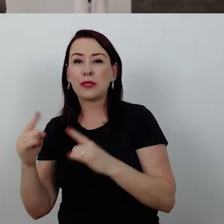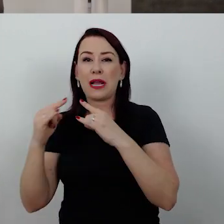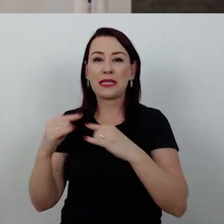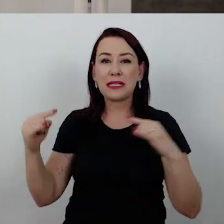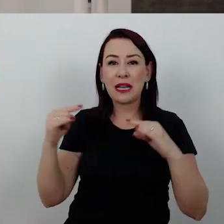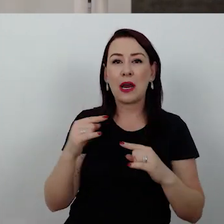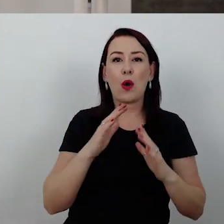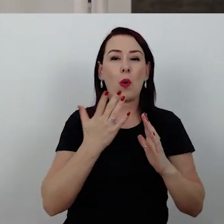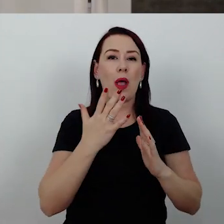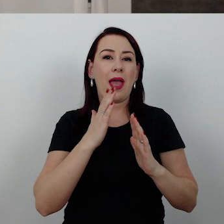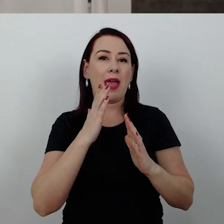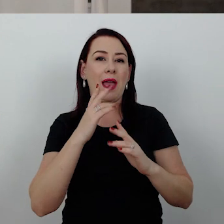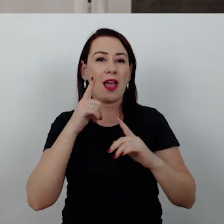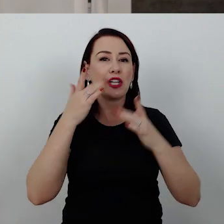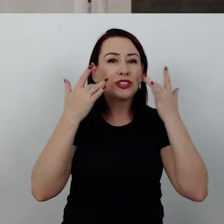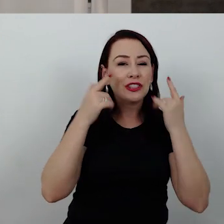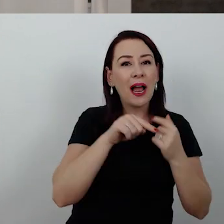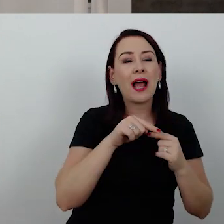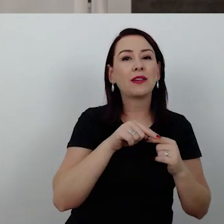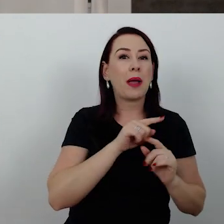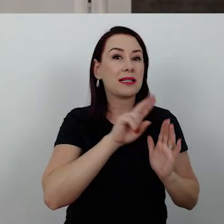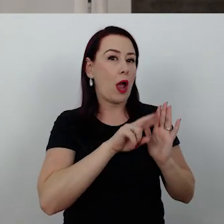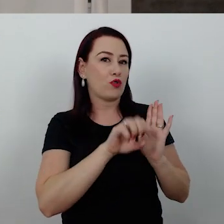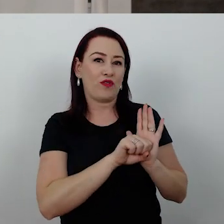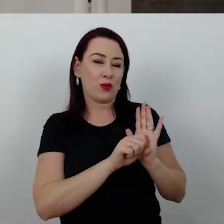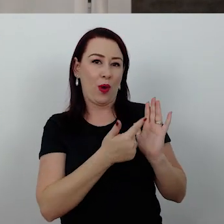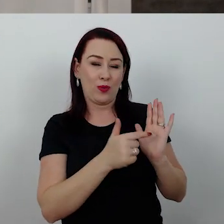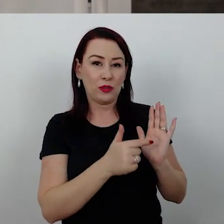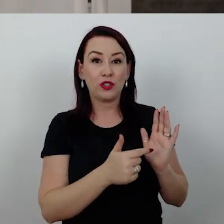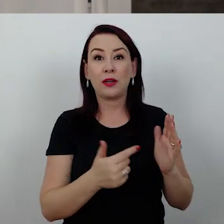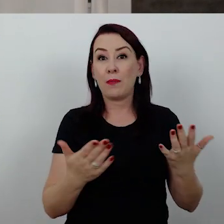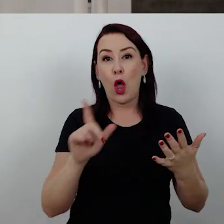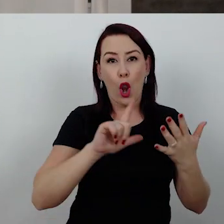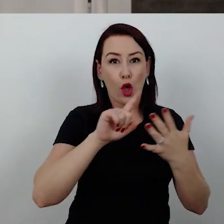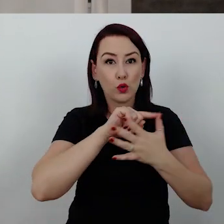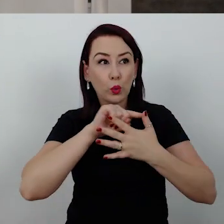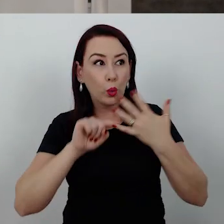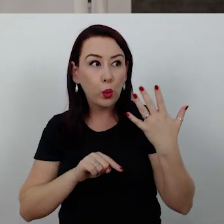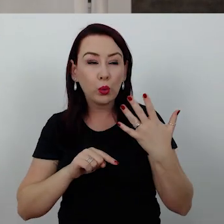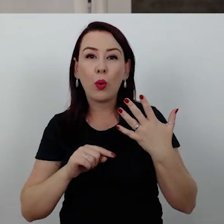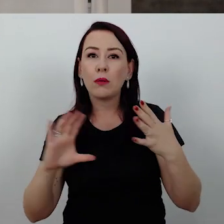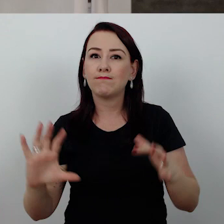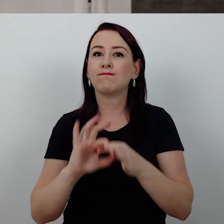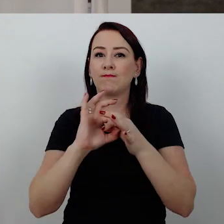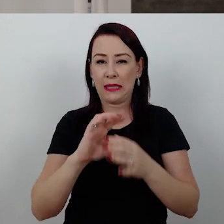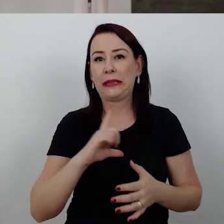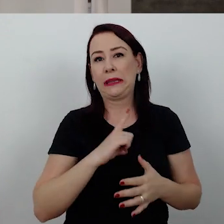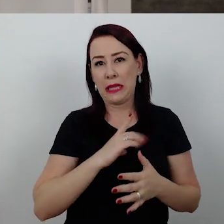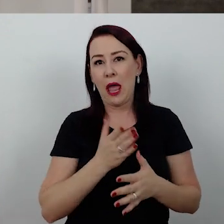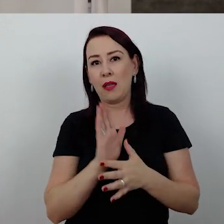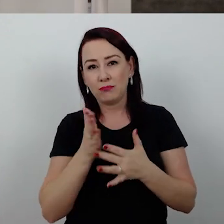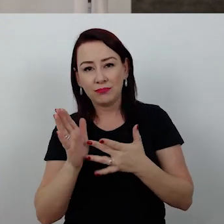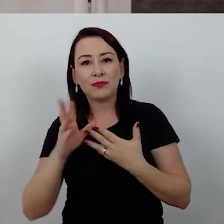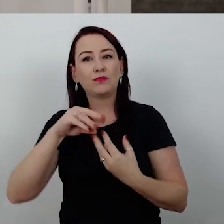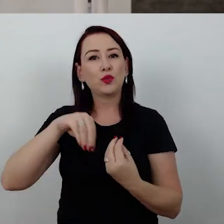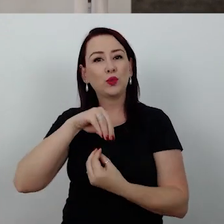arte cênica, circo, mas você não tinha algo específico do audiovisual. Claro, acho que todas essas linguagens, às vezes, assim, a gente